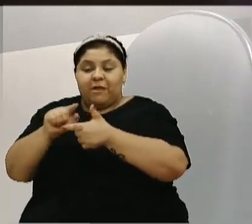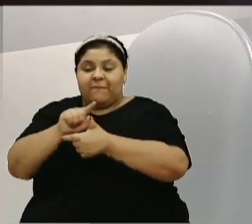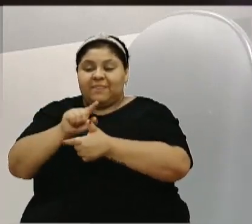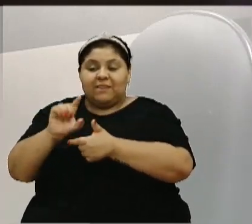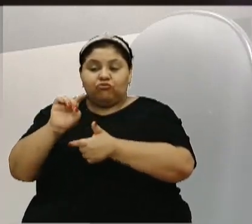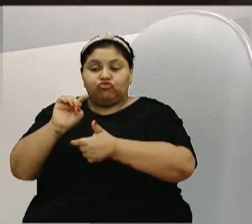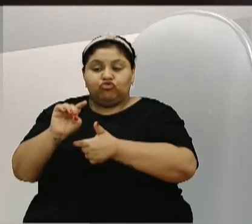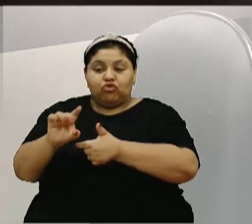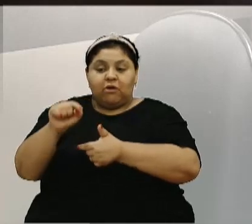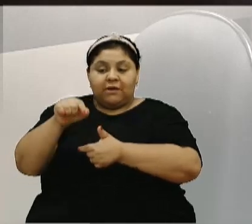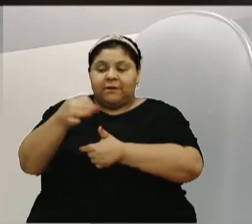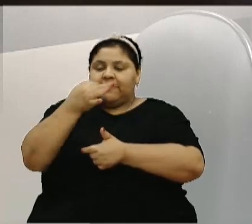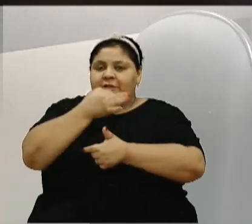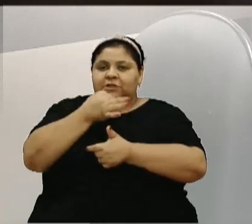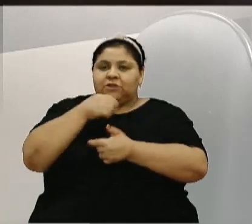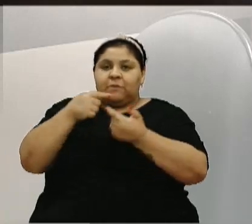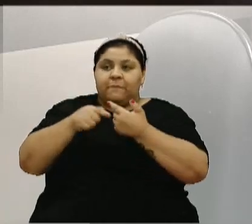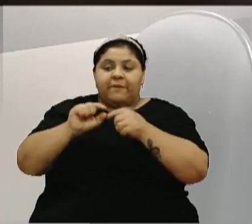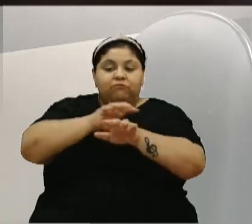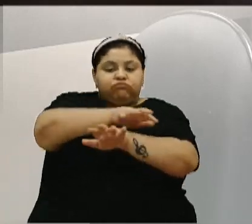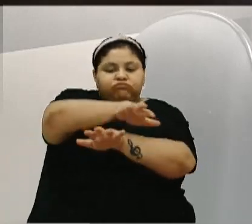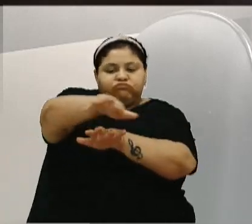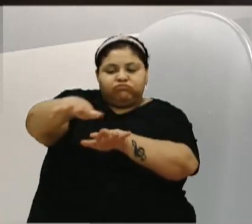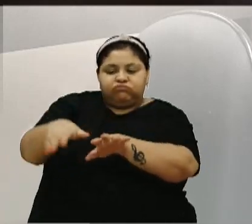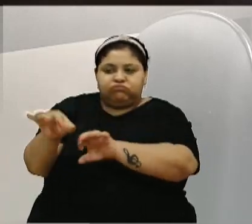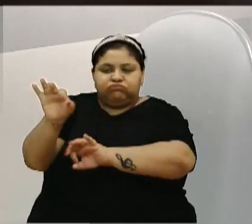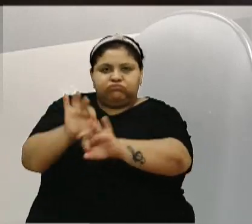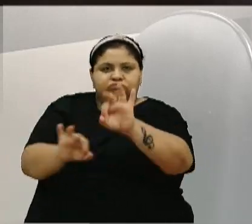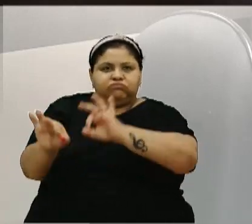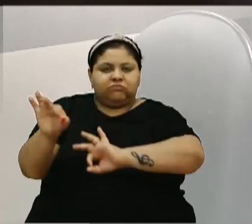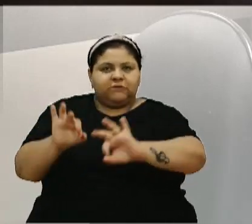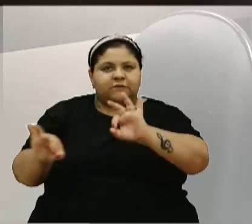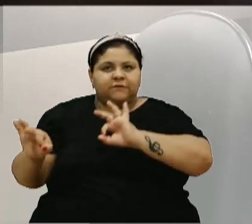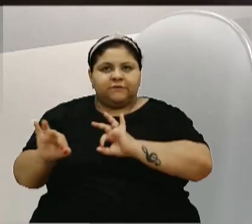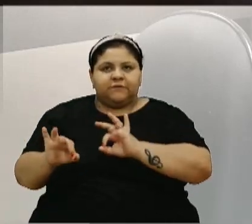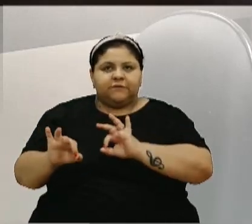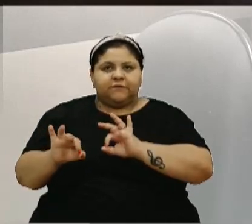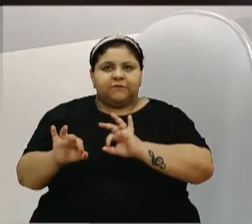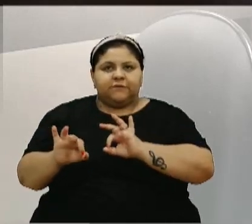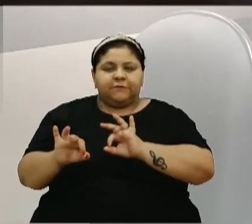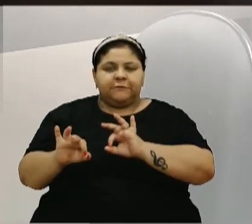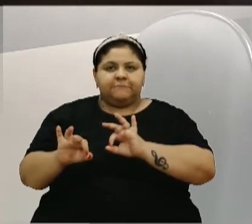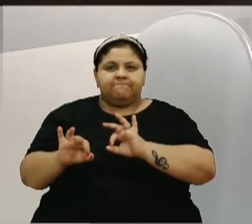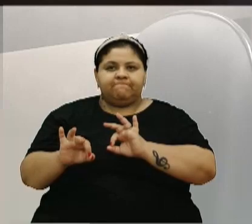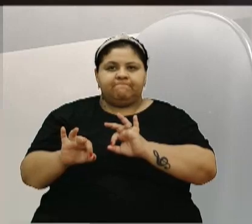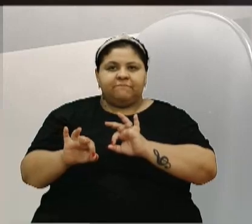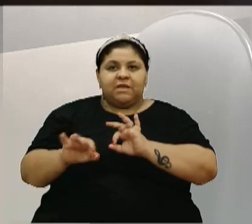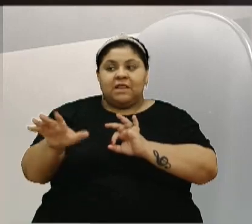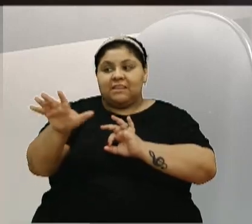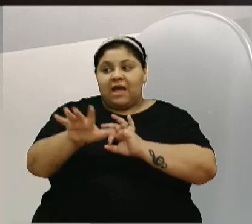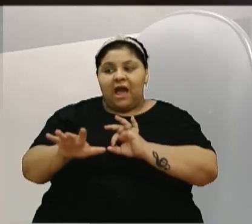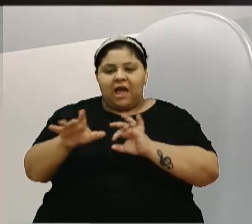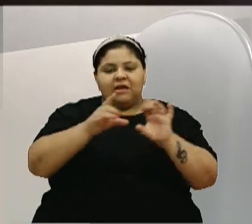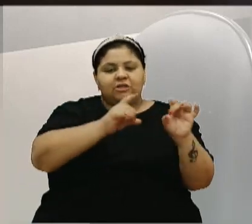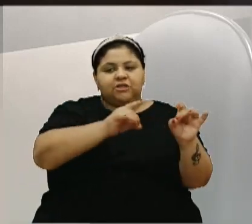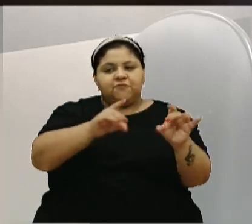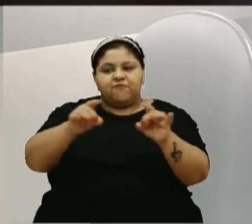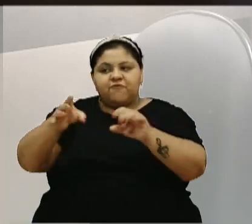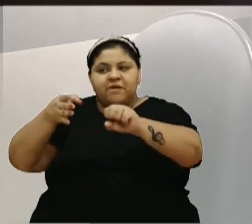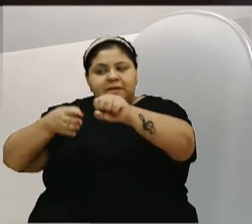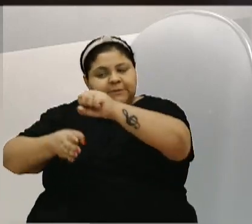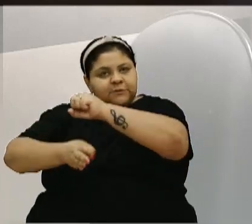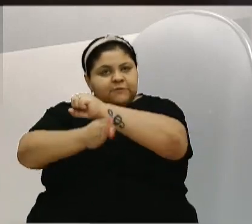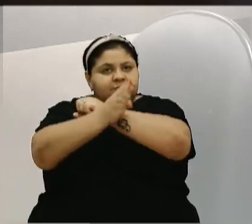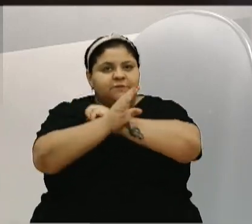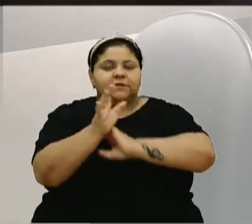se planejam, até no lado, enfim, de venda, de viagens turísticas, e que demora